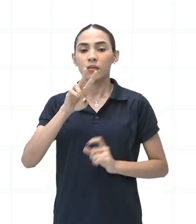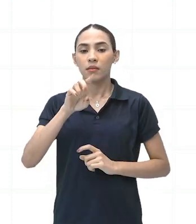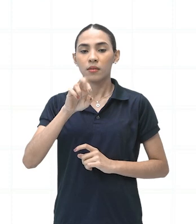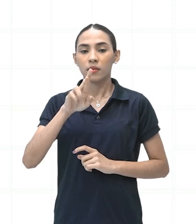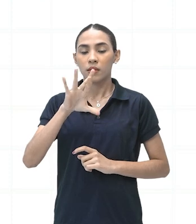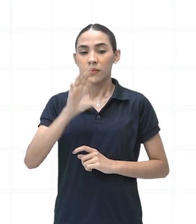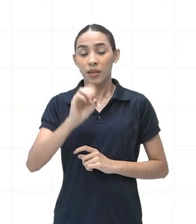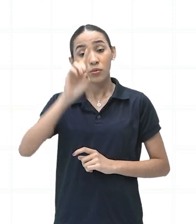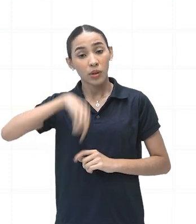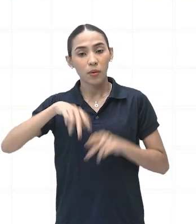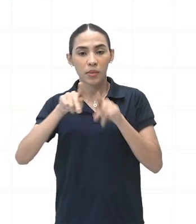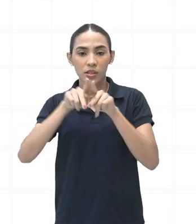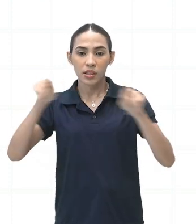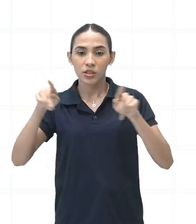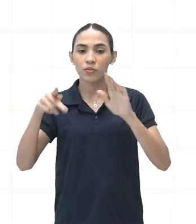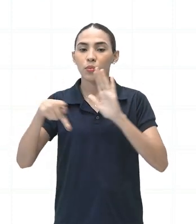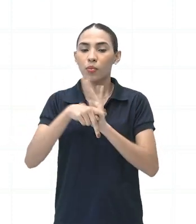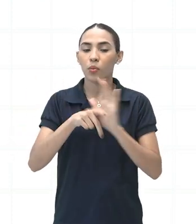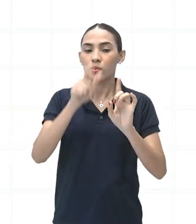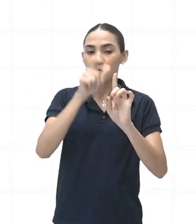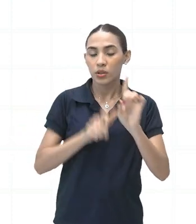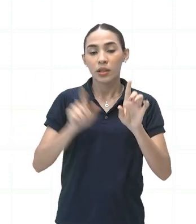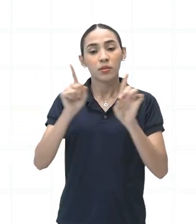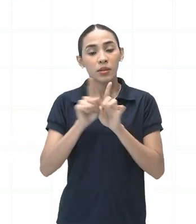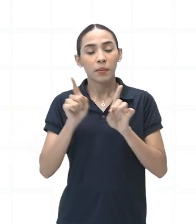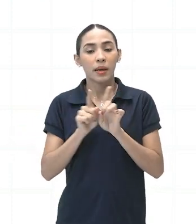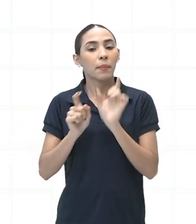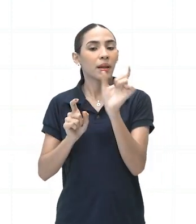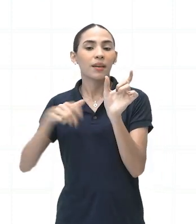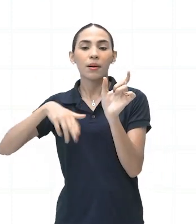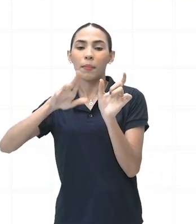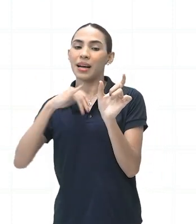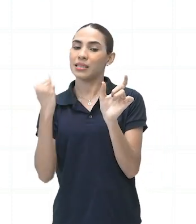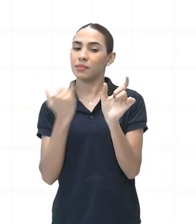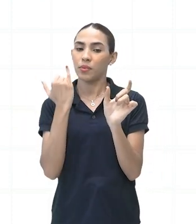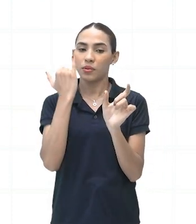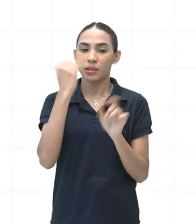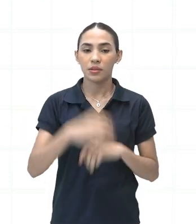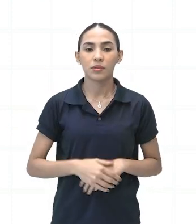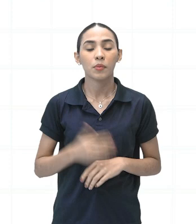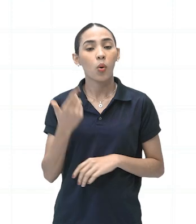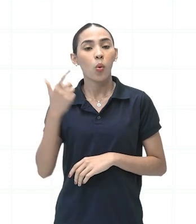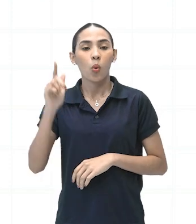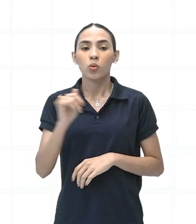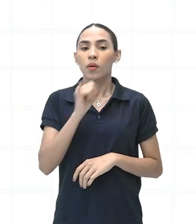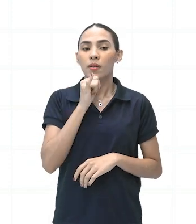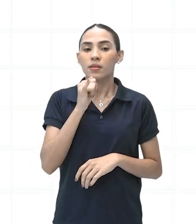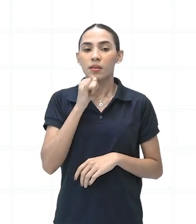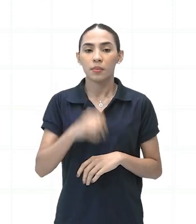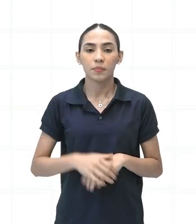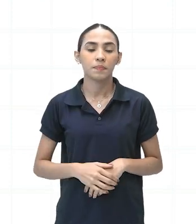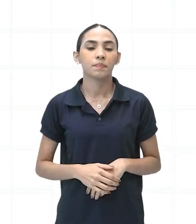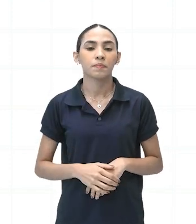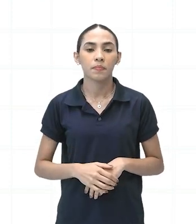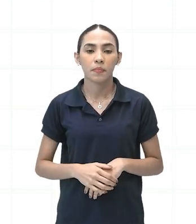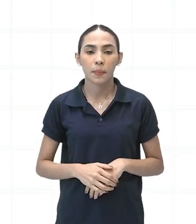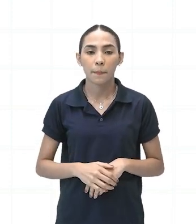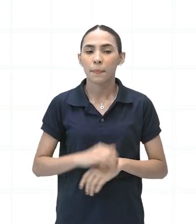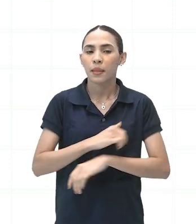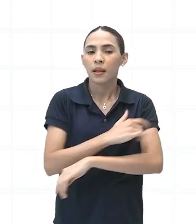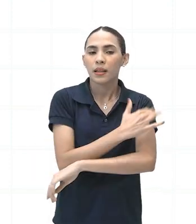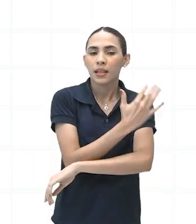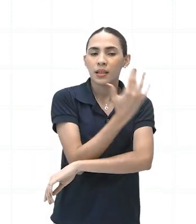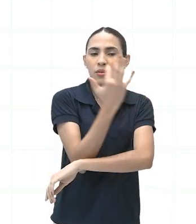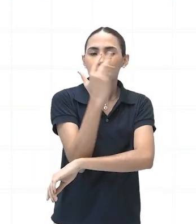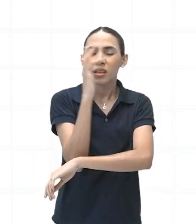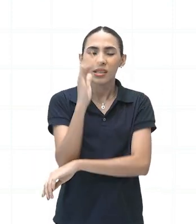do sujeito e é o núcleo do meu predicado, porque esse predicado é nominal. Vamos então a outro exemplo. Vamos ali. Olhem só, a